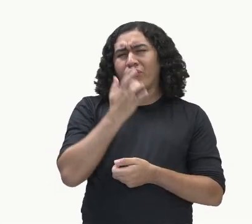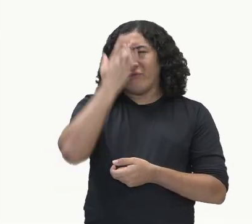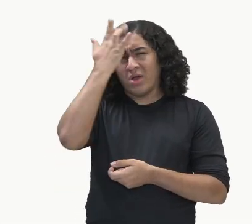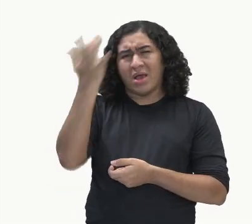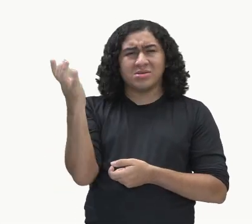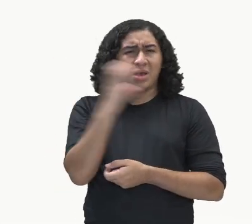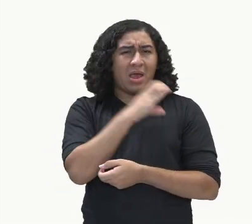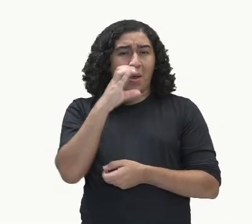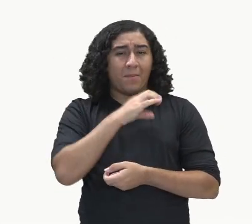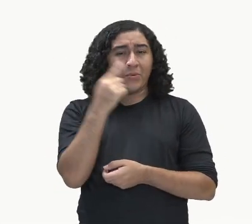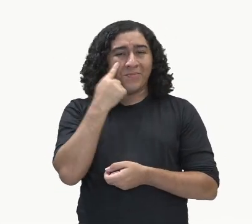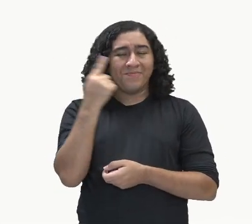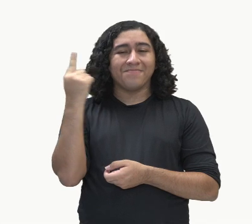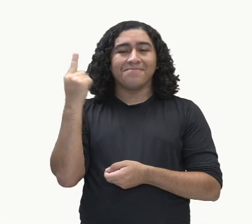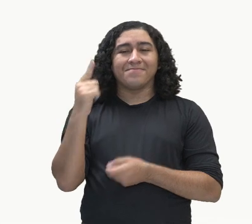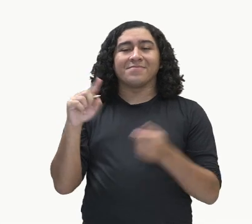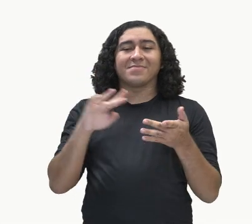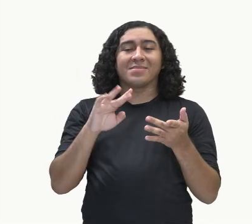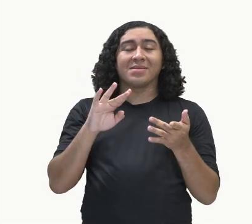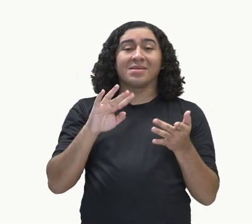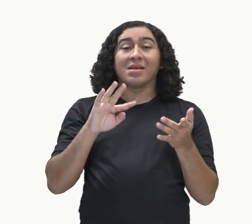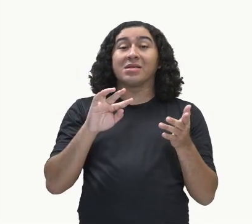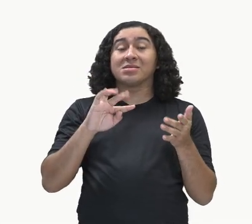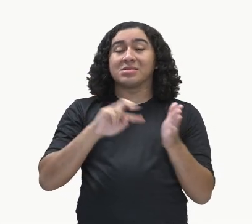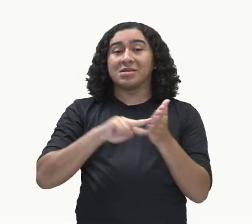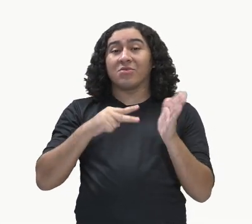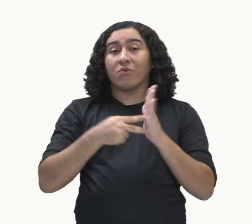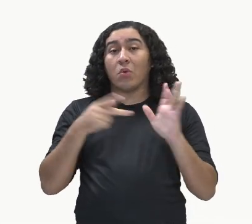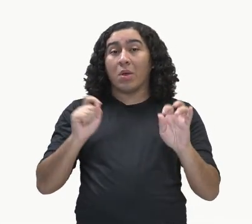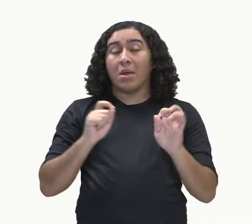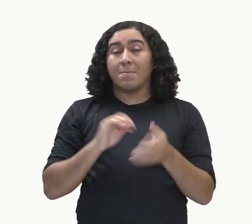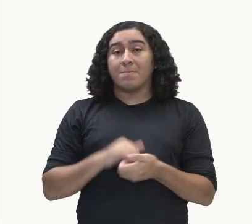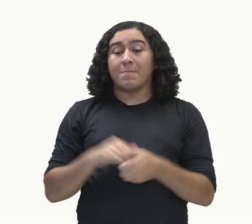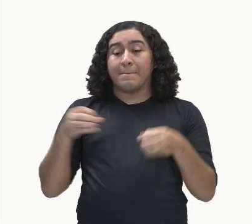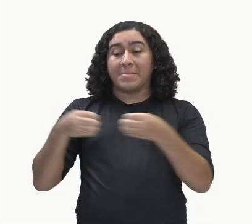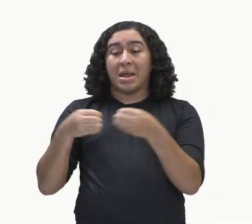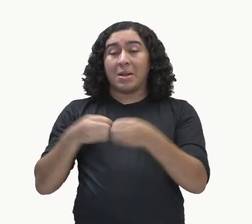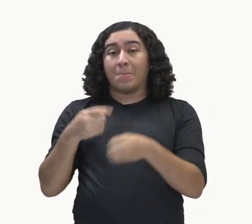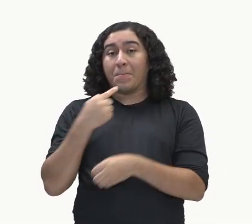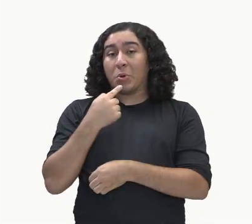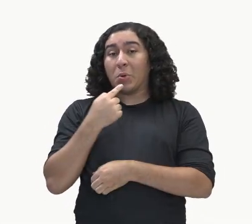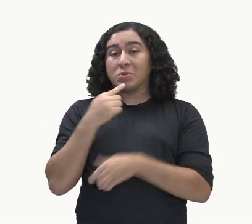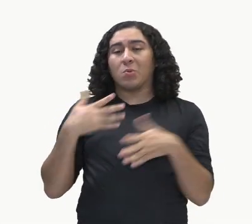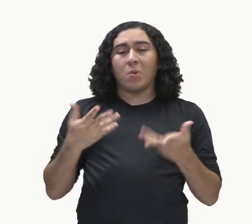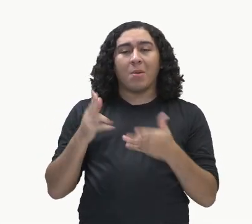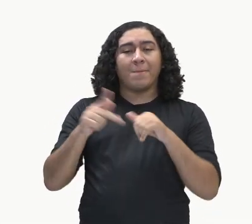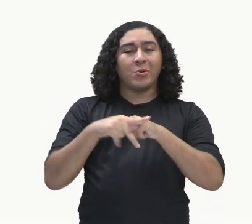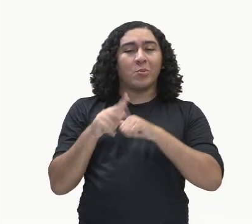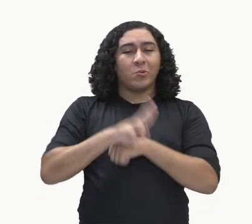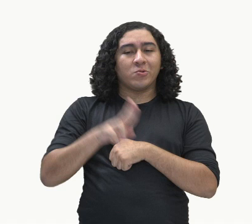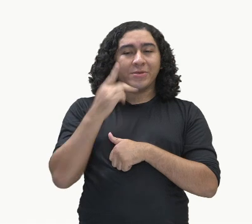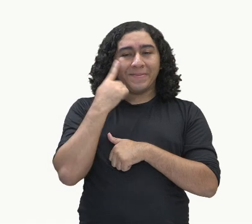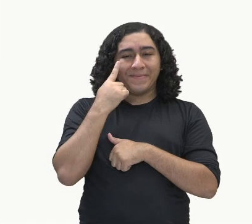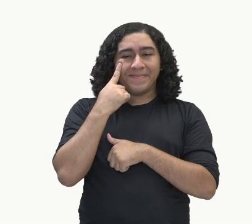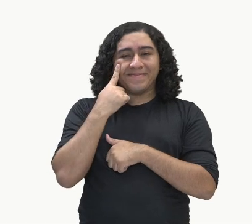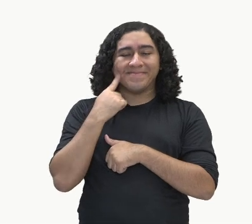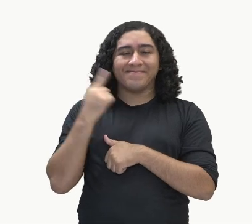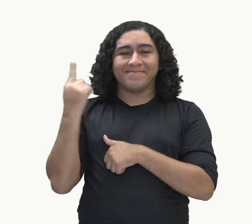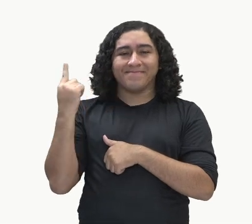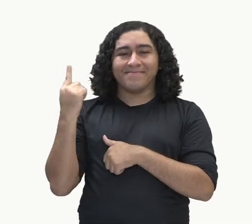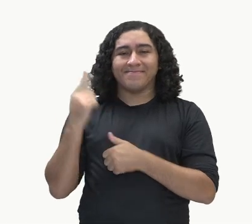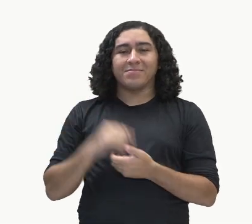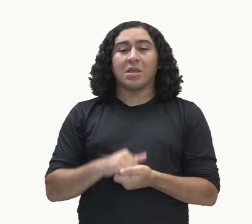né? Near significa perto ou próximo. Você já sabe qual é o pronome que você vai usar, não é? Vamos ver aqui comigo, então.